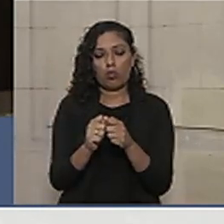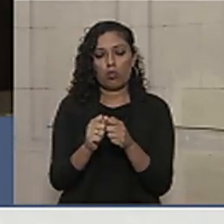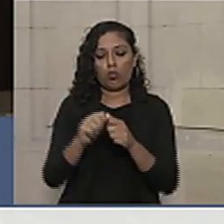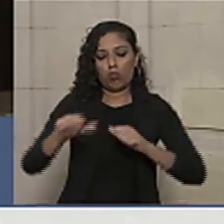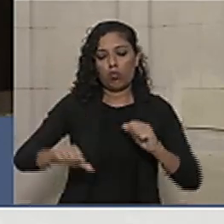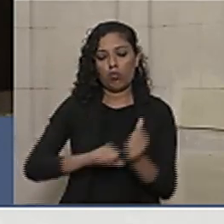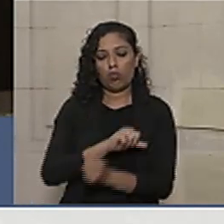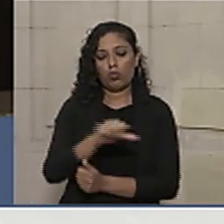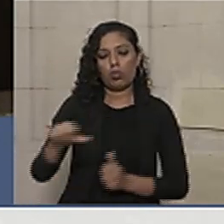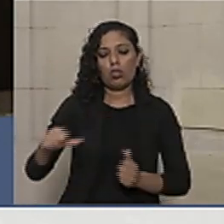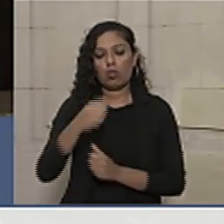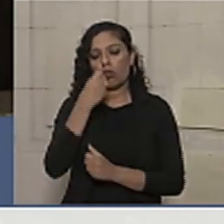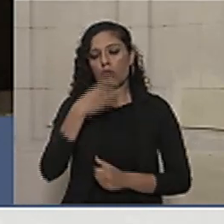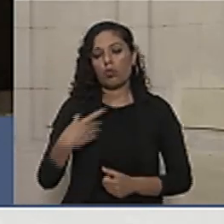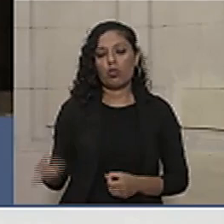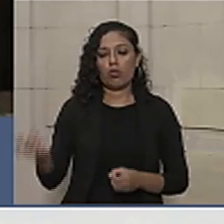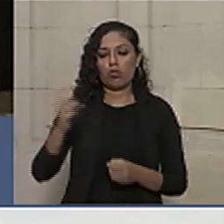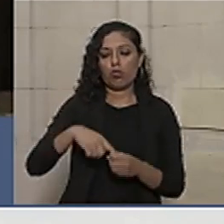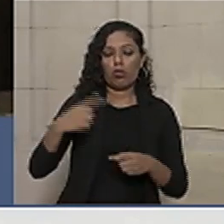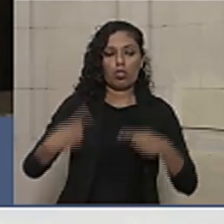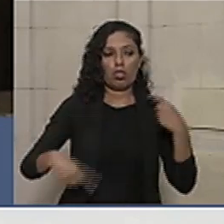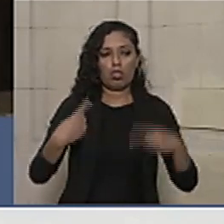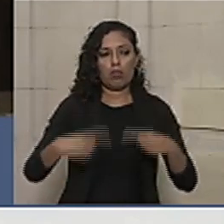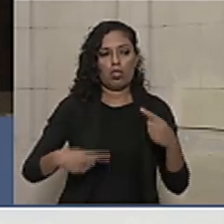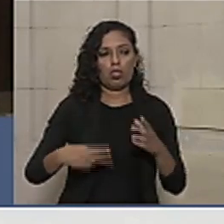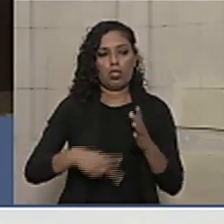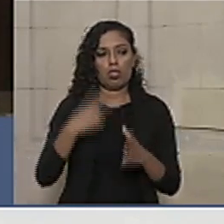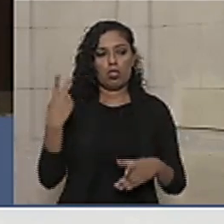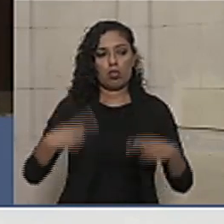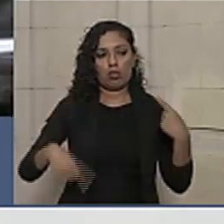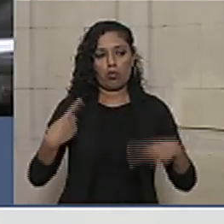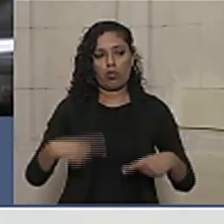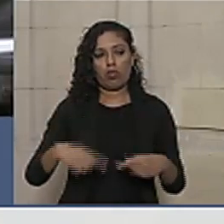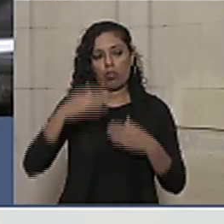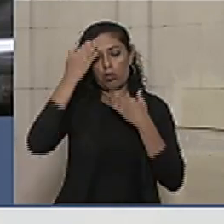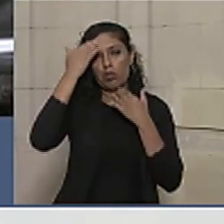projeto e volto a debater em segunda discussão. Obrigado, presidente.